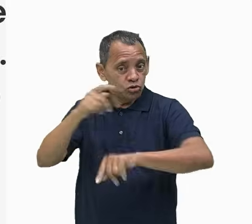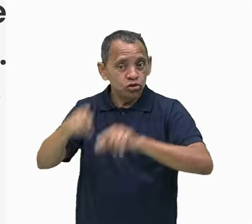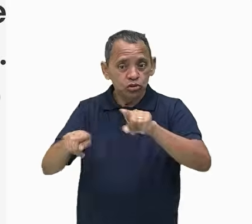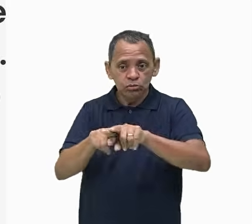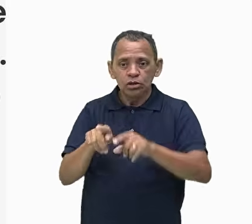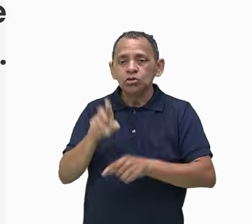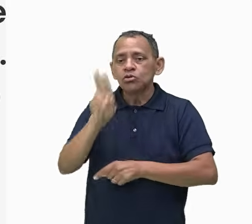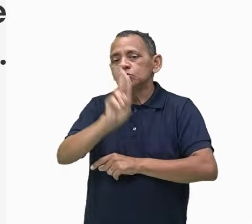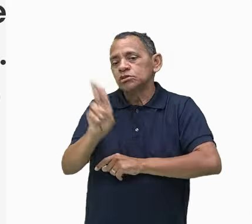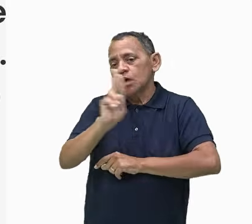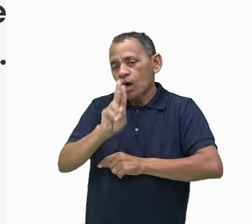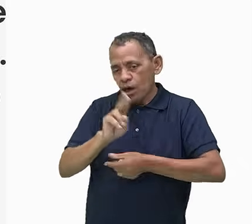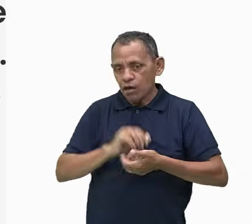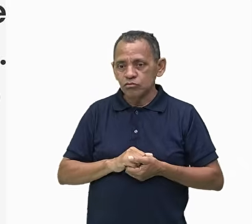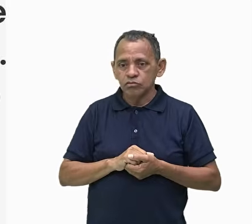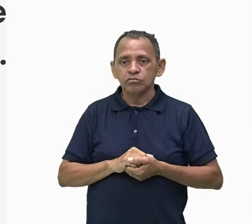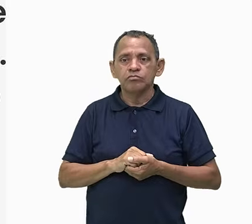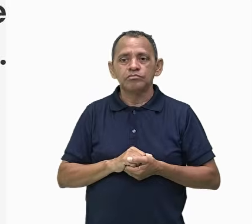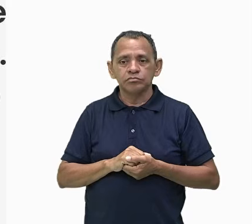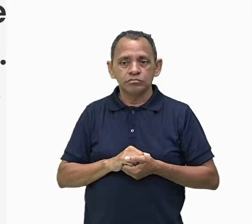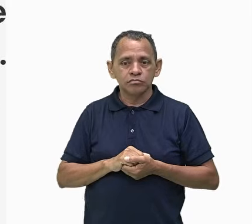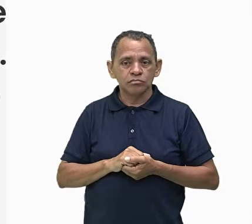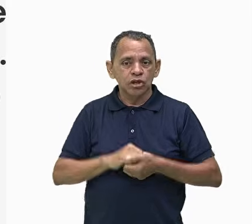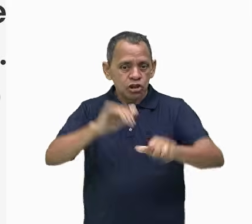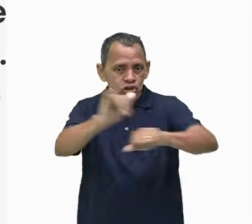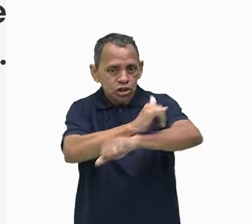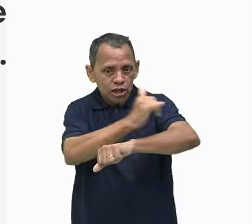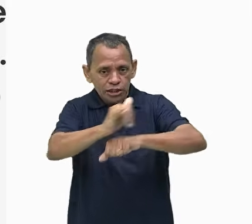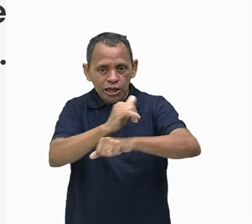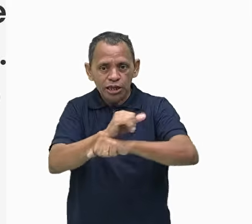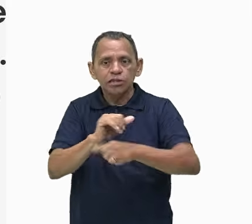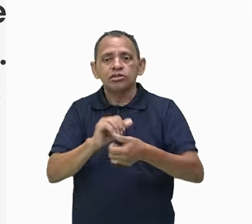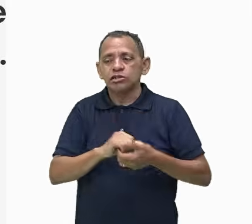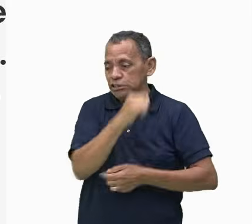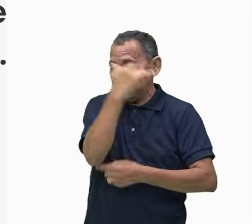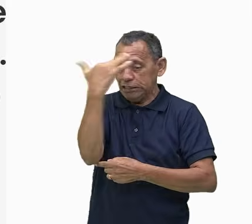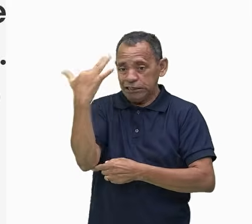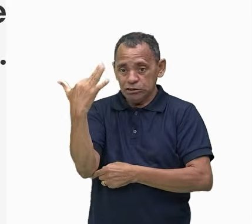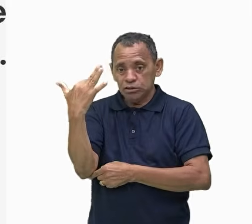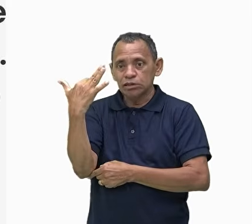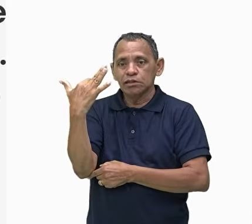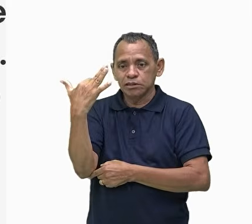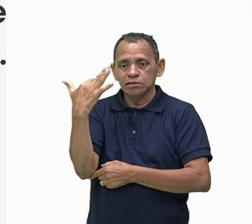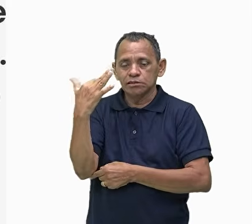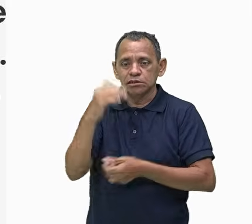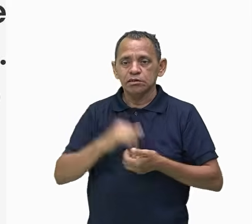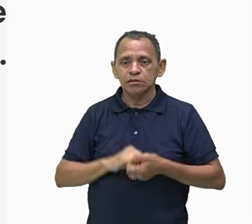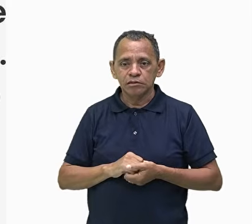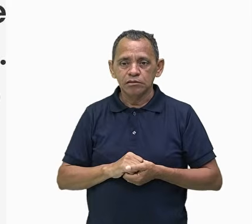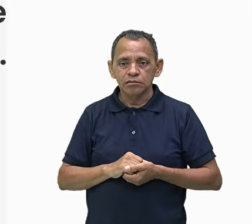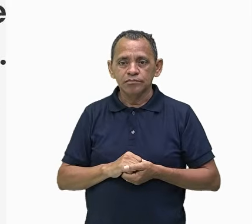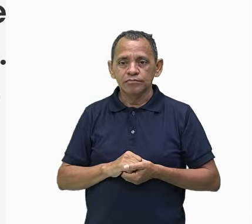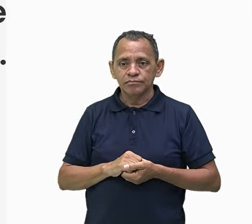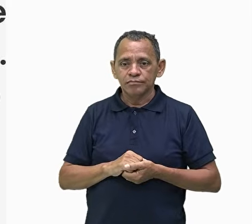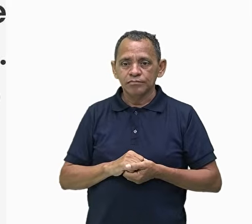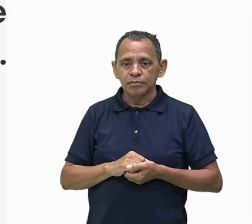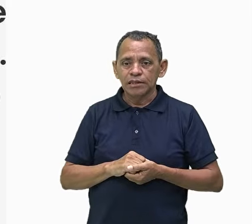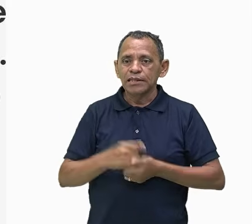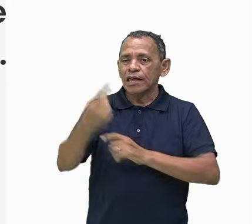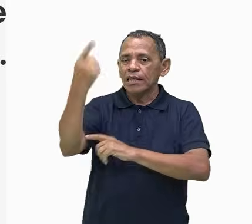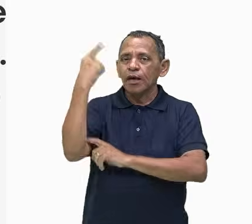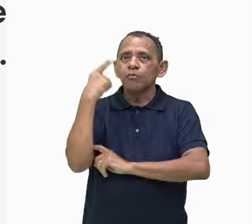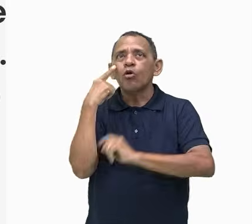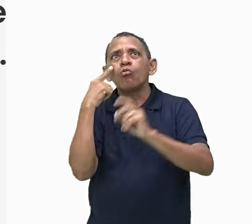a natureza, olha só, a natureza oferecia para buscar orientação. Agora, imagina naquela época, eles observando